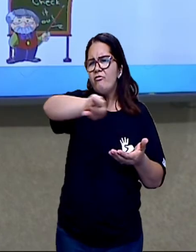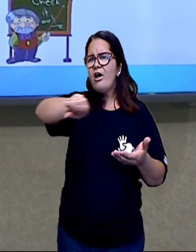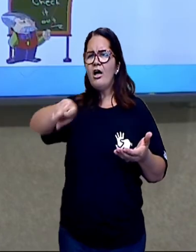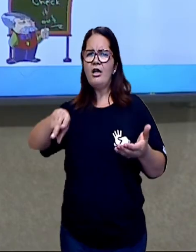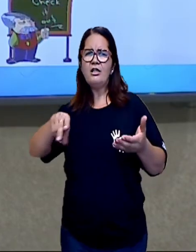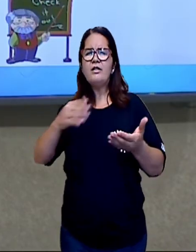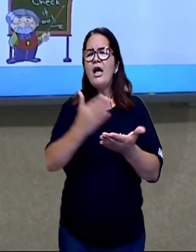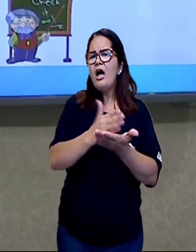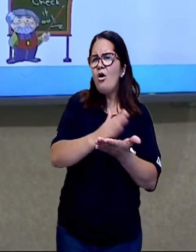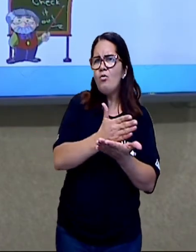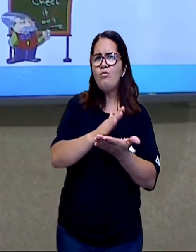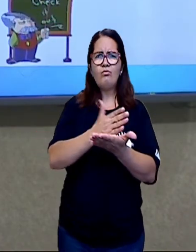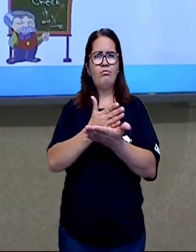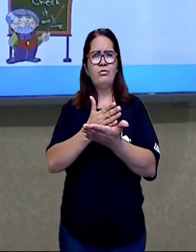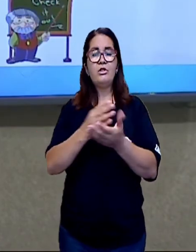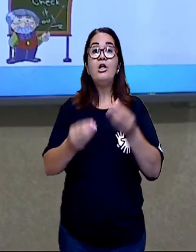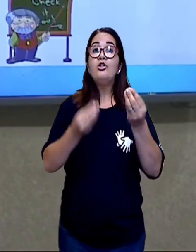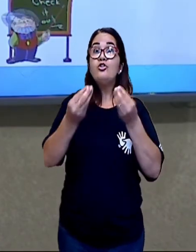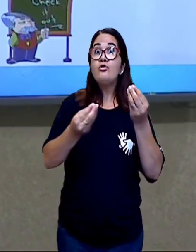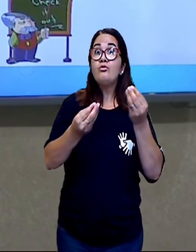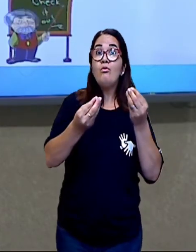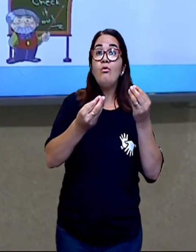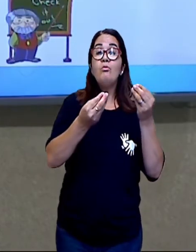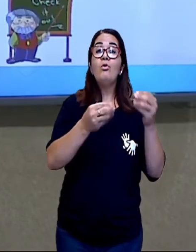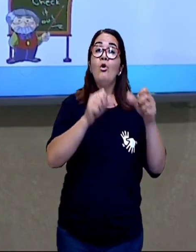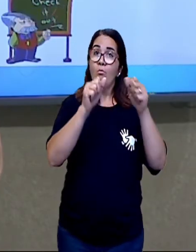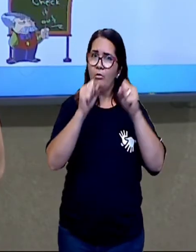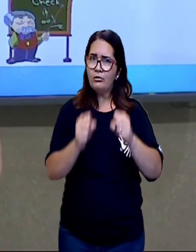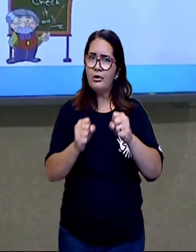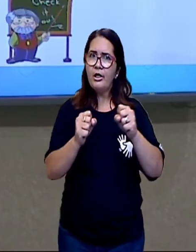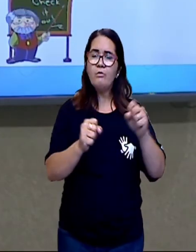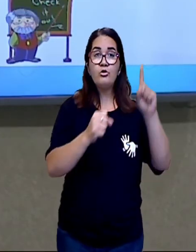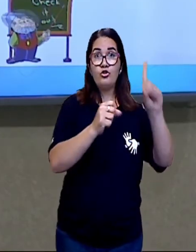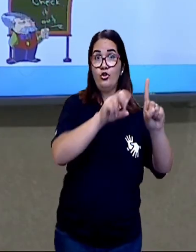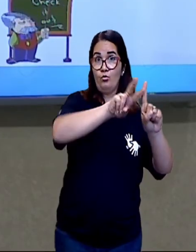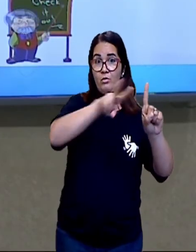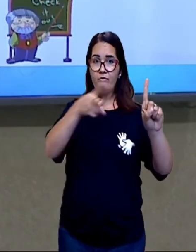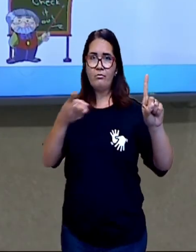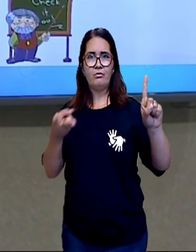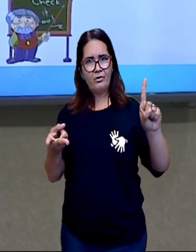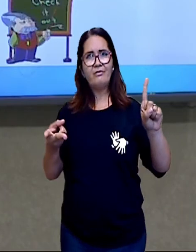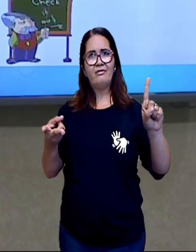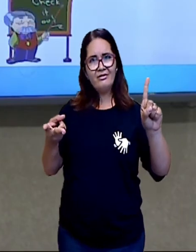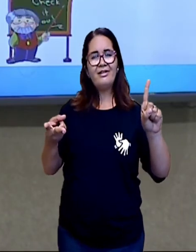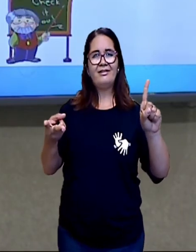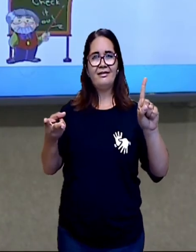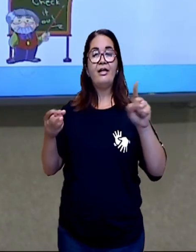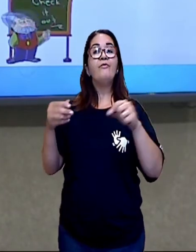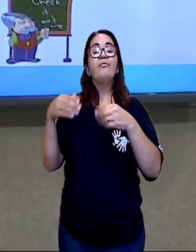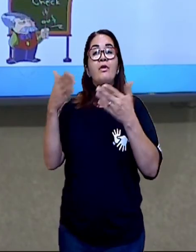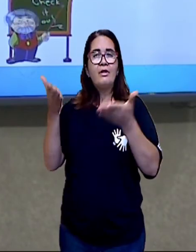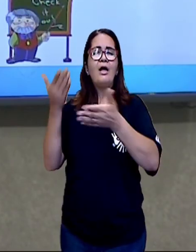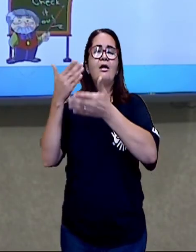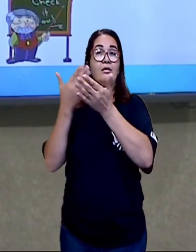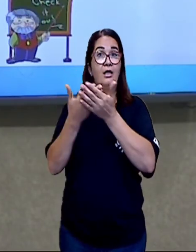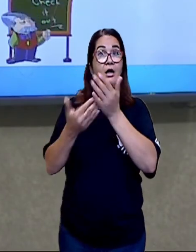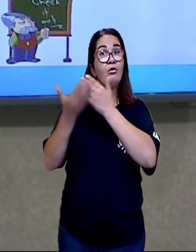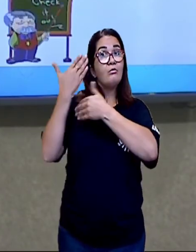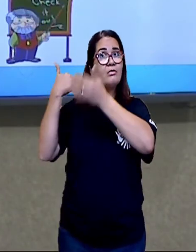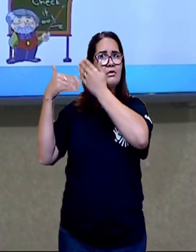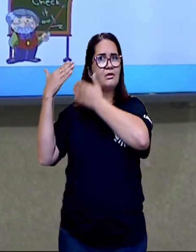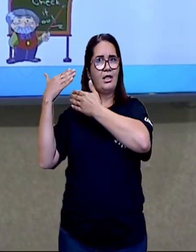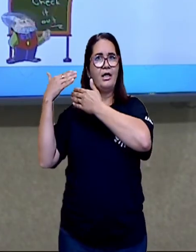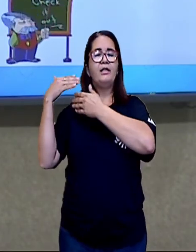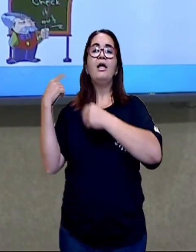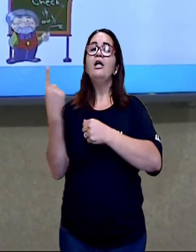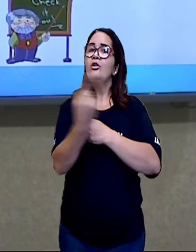fazer essa conversão de uma unidade para a outra. Nos slides anteriores eu já mostrei para vocês quais são as unidades dos múltiplos